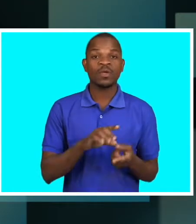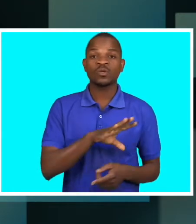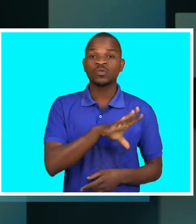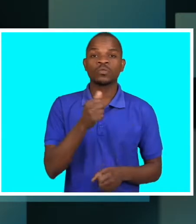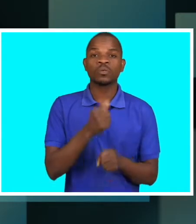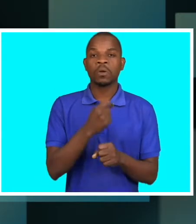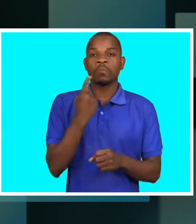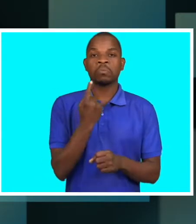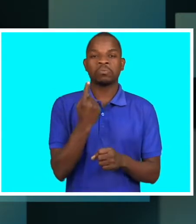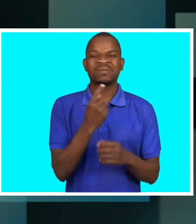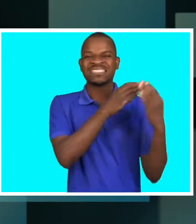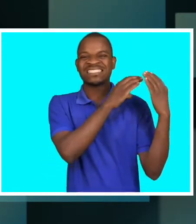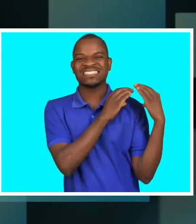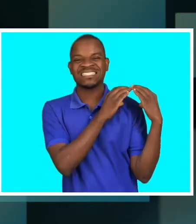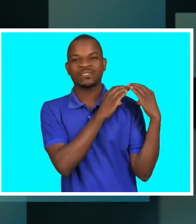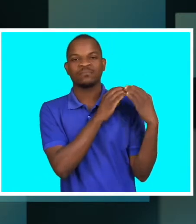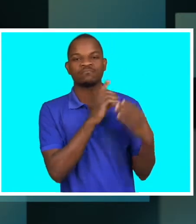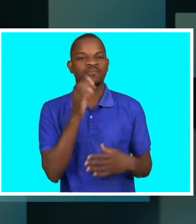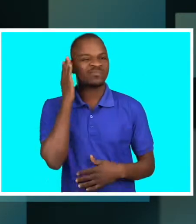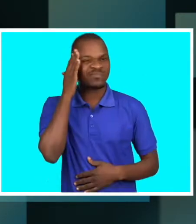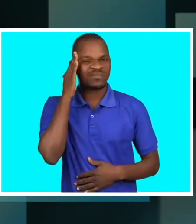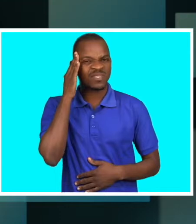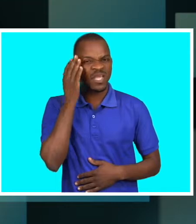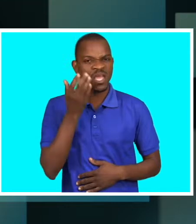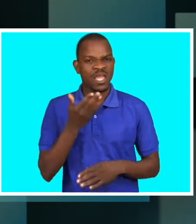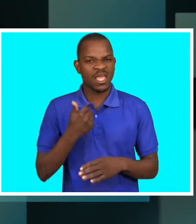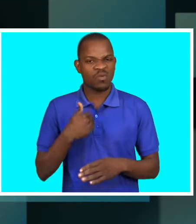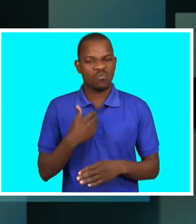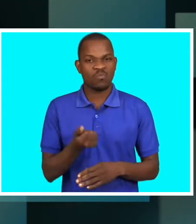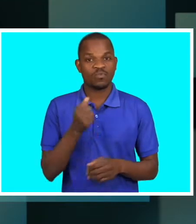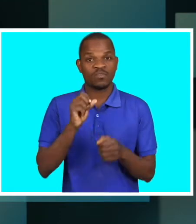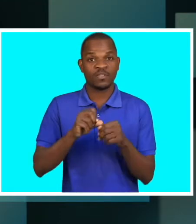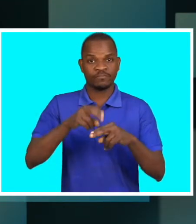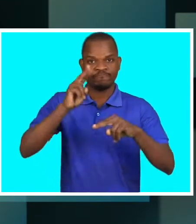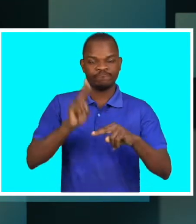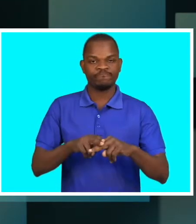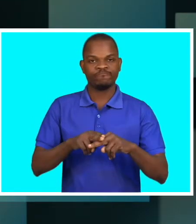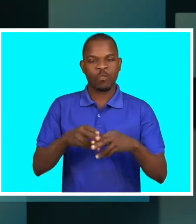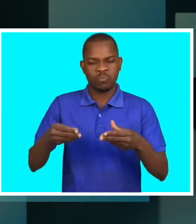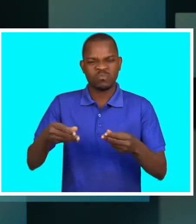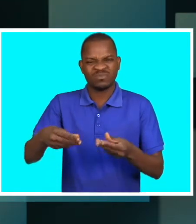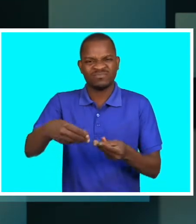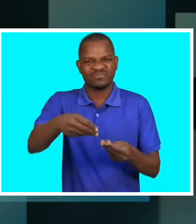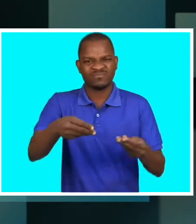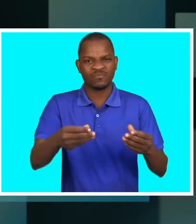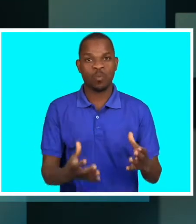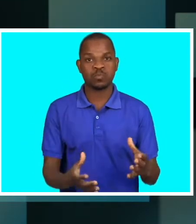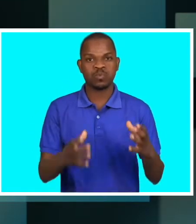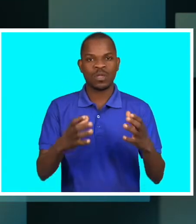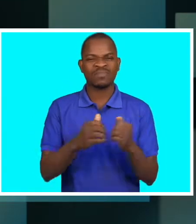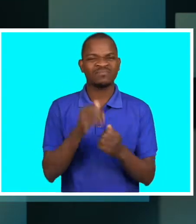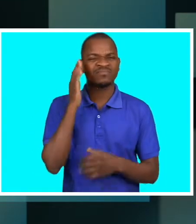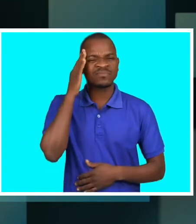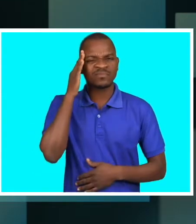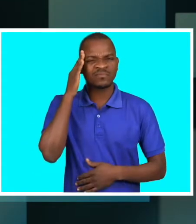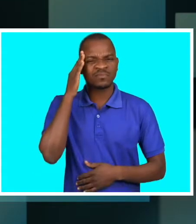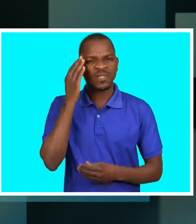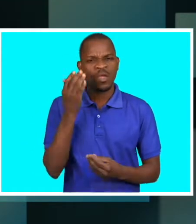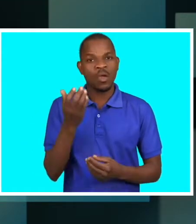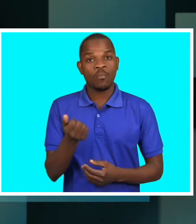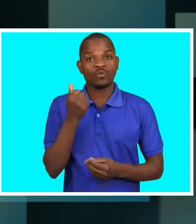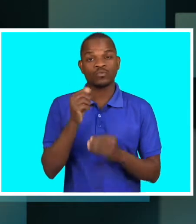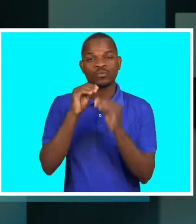todo o trabalho estar dentro de mim. Então eu pensei é um trabalho que sempre fazia sentado. Sempre que eu fazia fazia sentado eu pensei mas por que